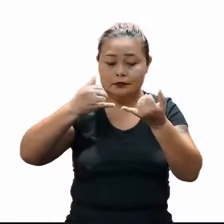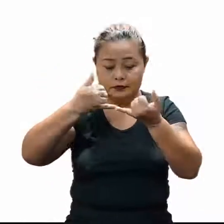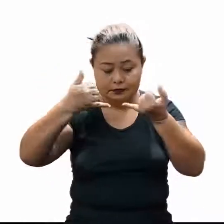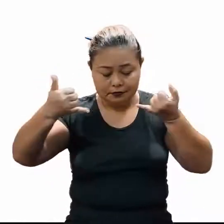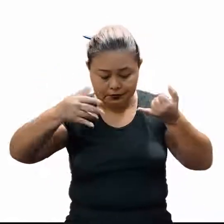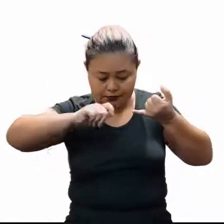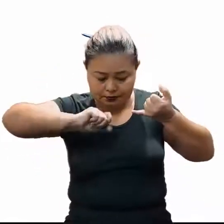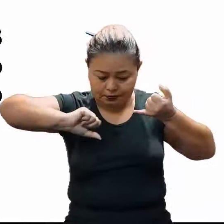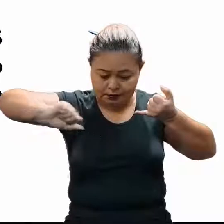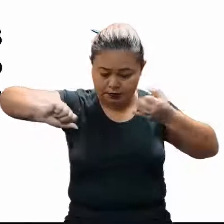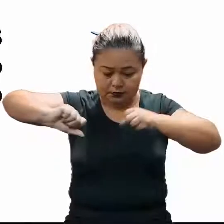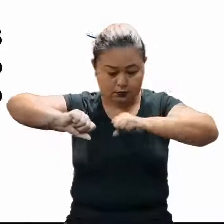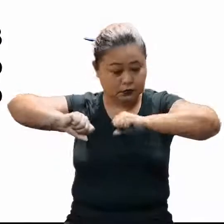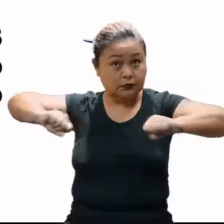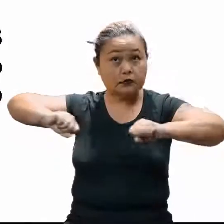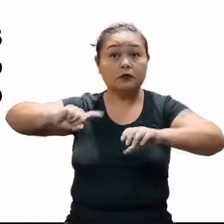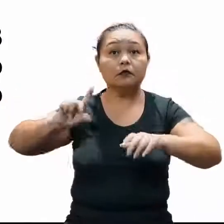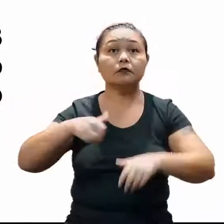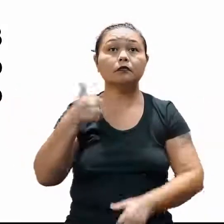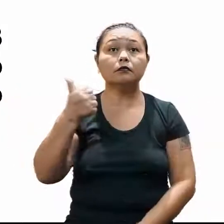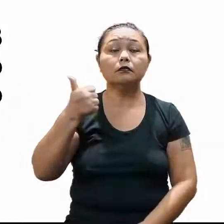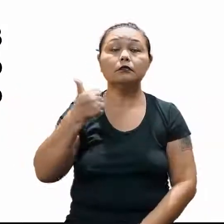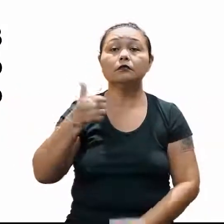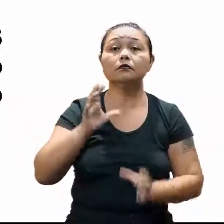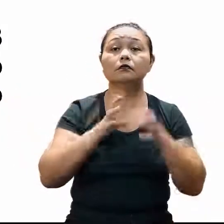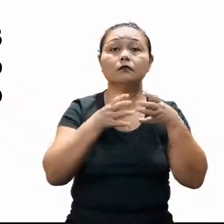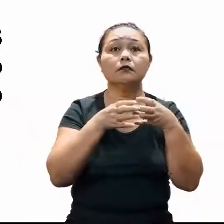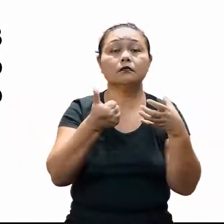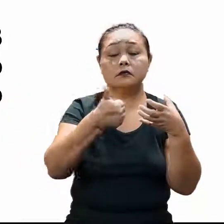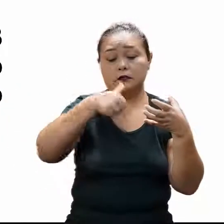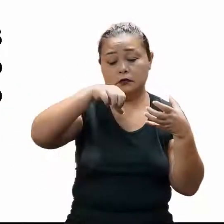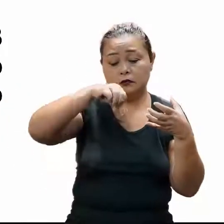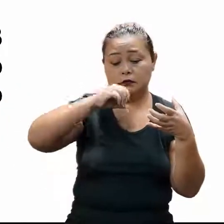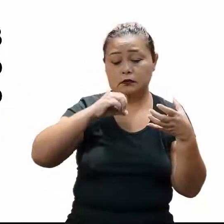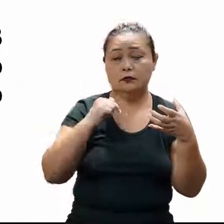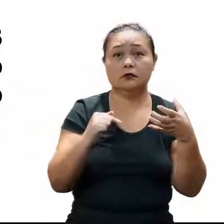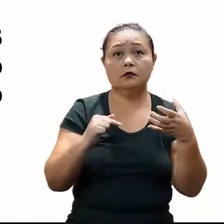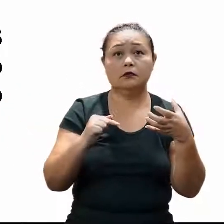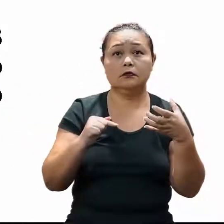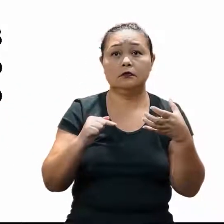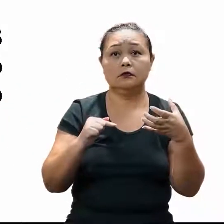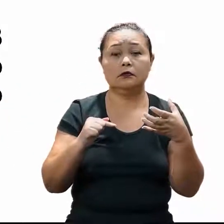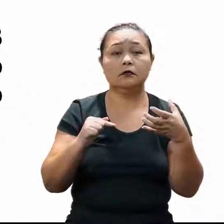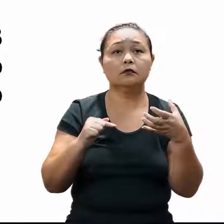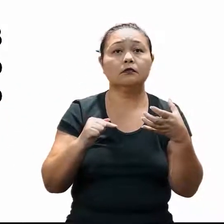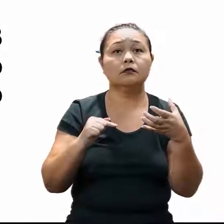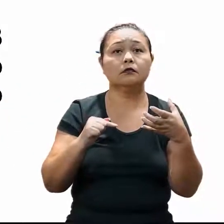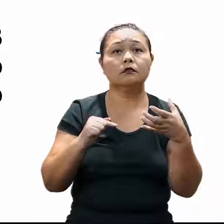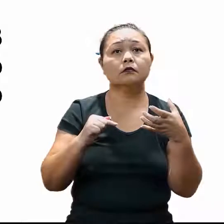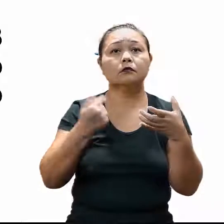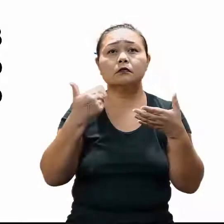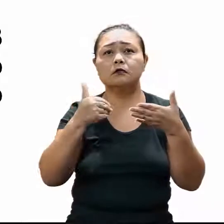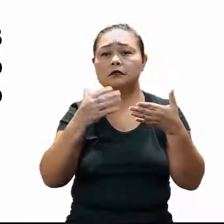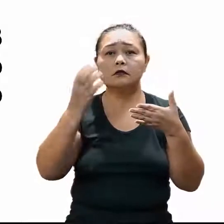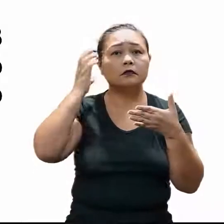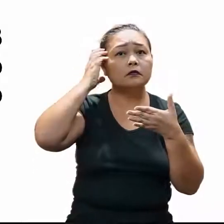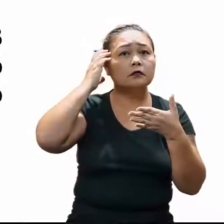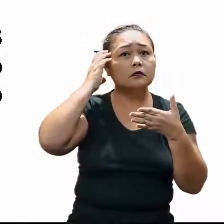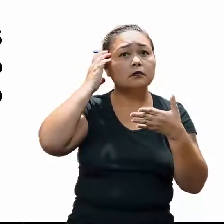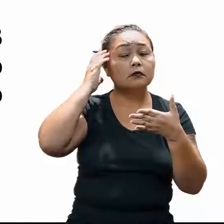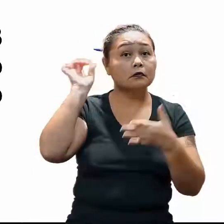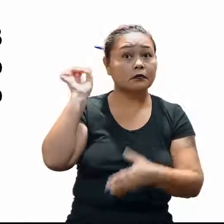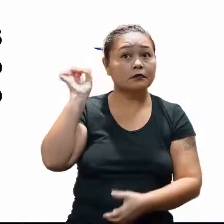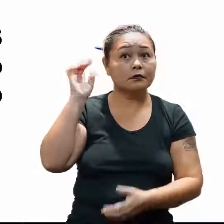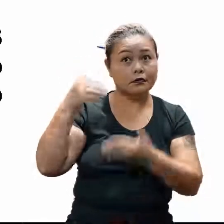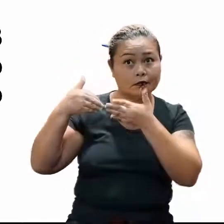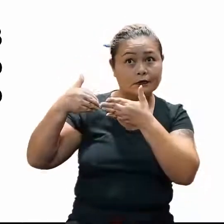telegráfica. A primeira expedição, ela se dá em 1907, que levou o trecho de Cuiabá, olha aí